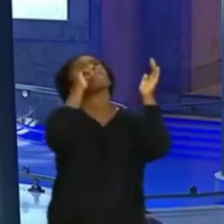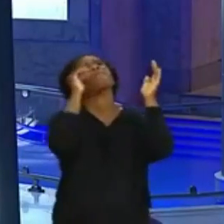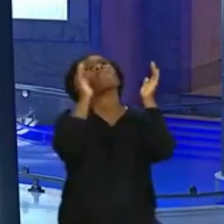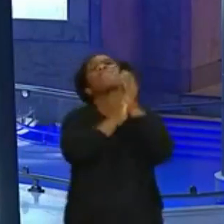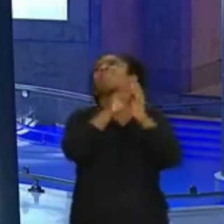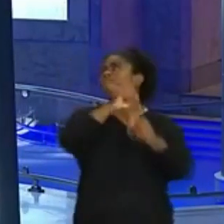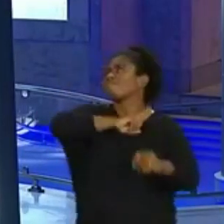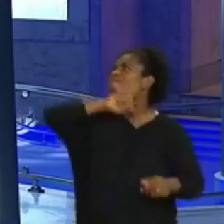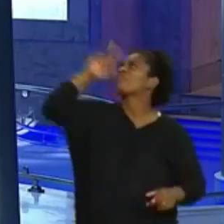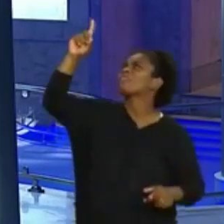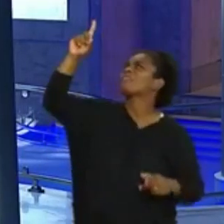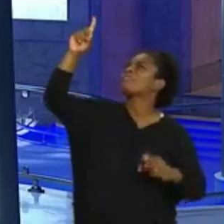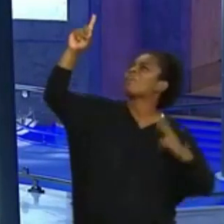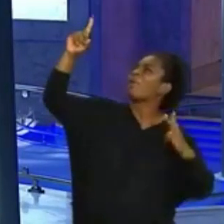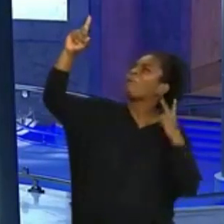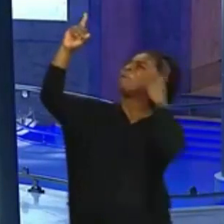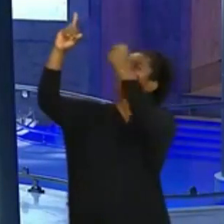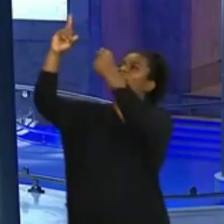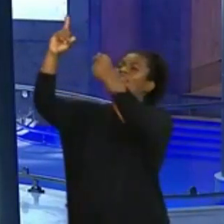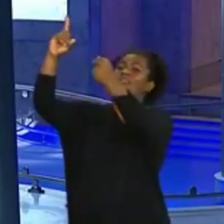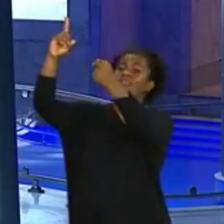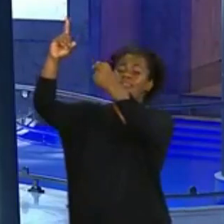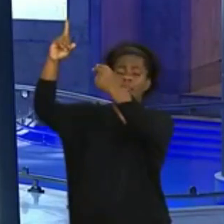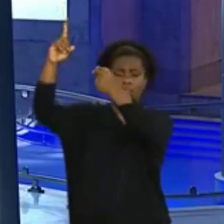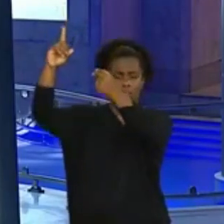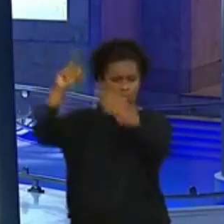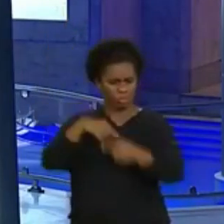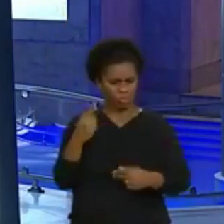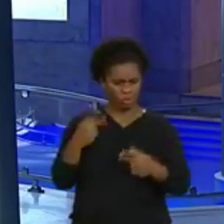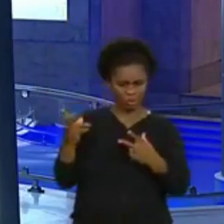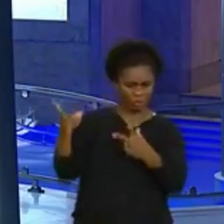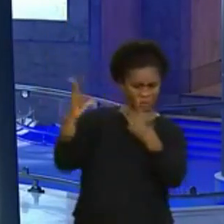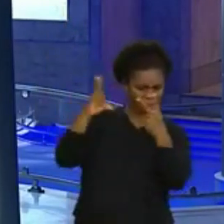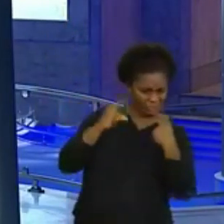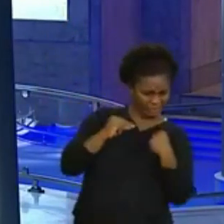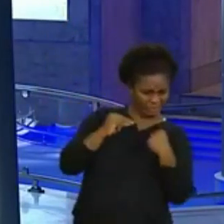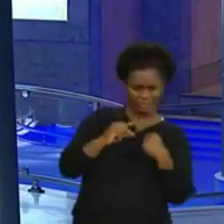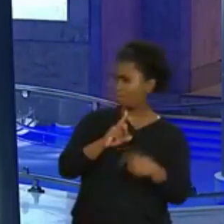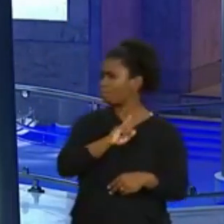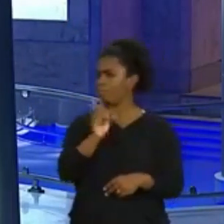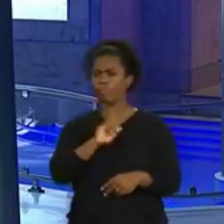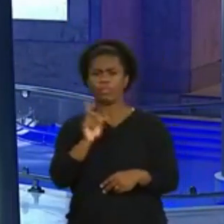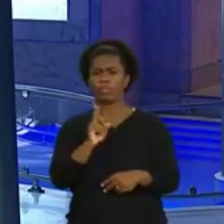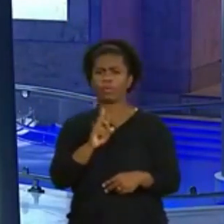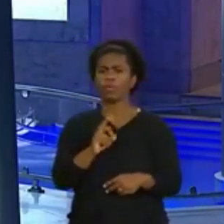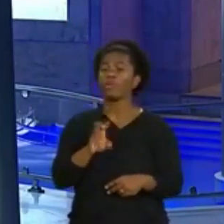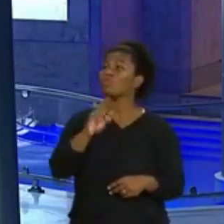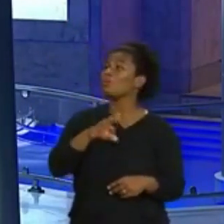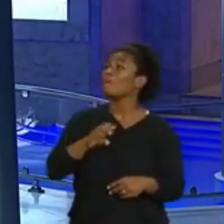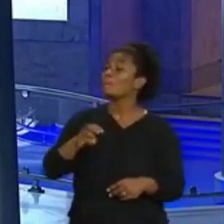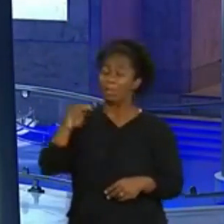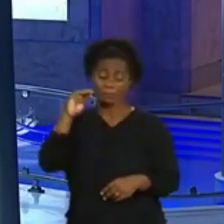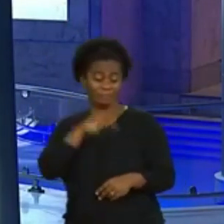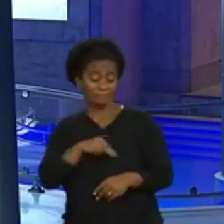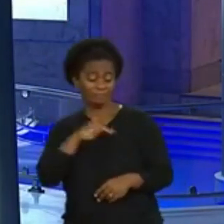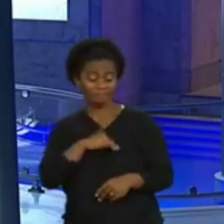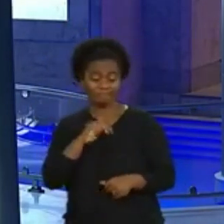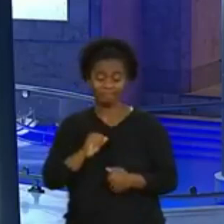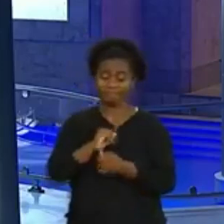Ele merece. Nós não merecemos, é pela graça, é pela misericórdia